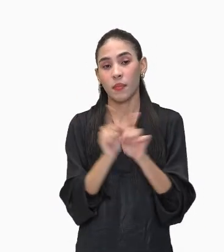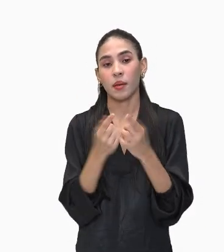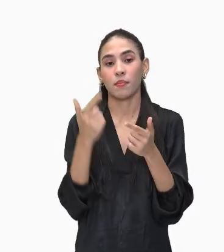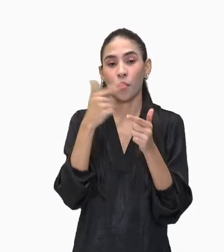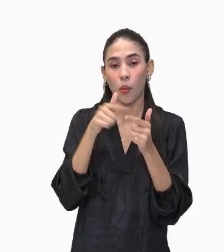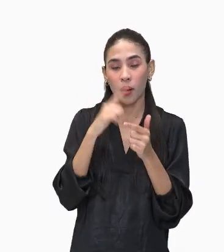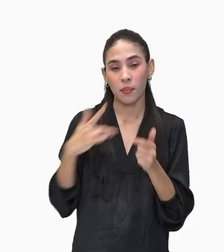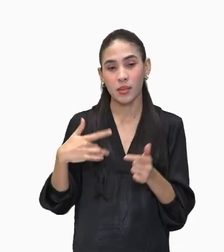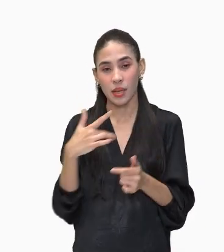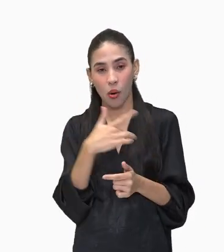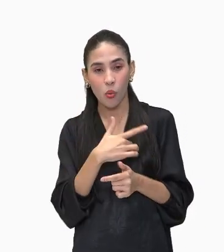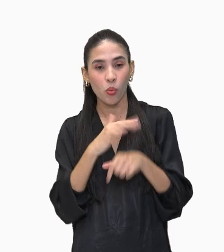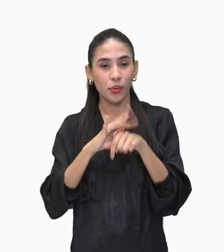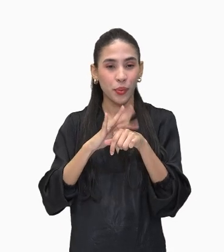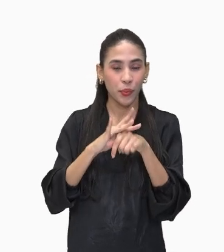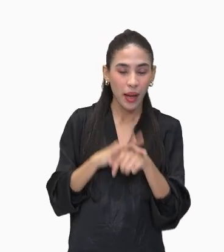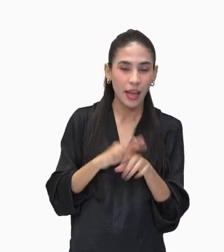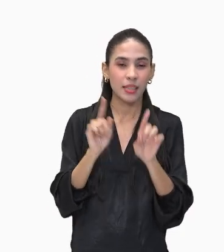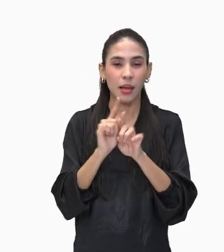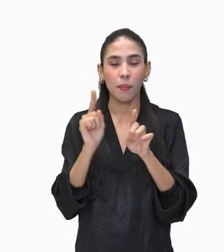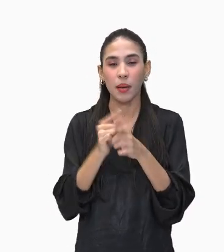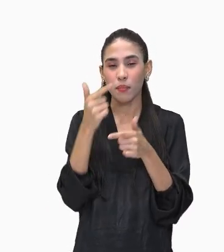humana, aos ecossistemas